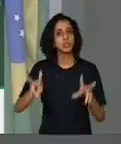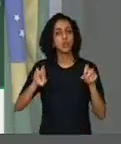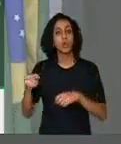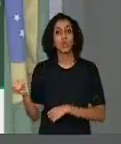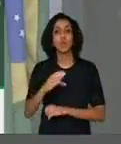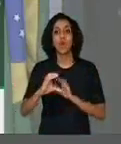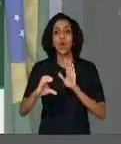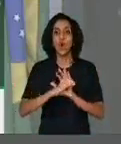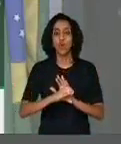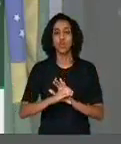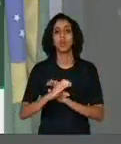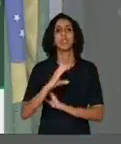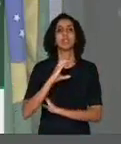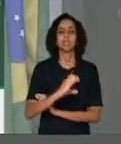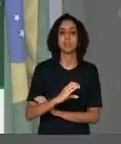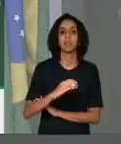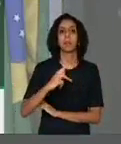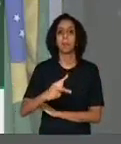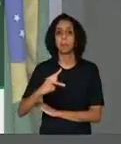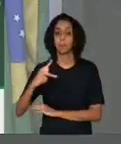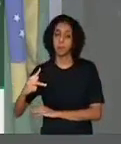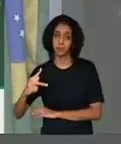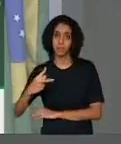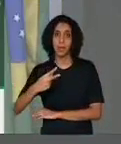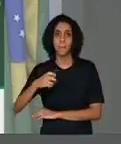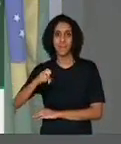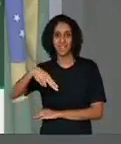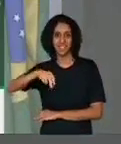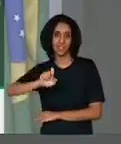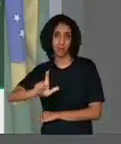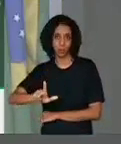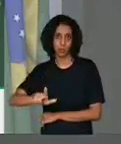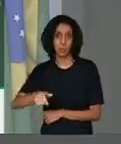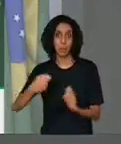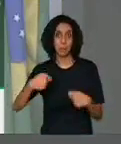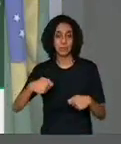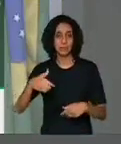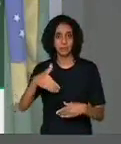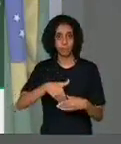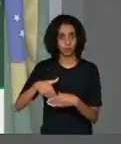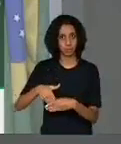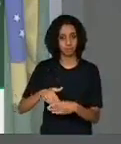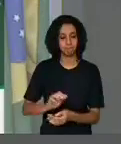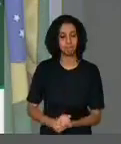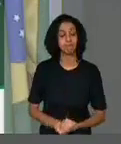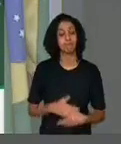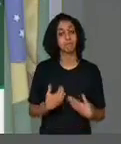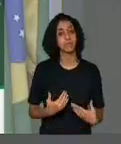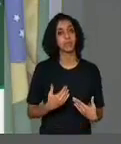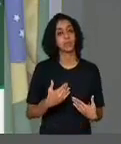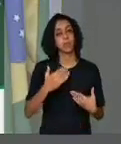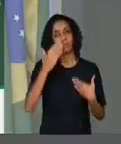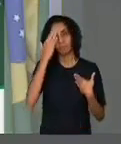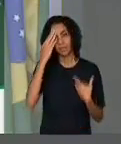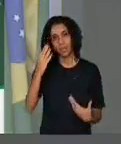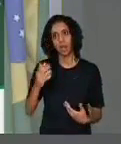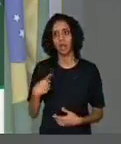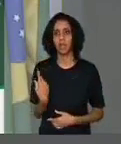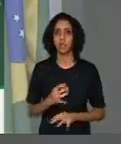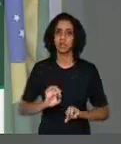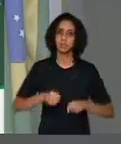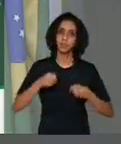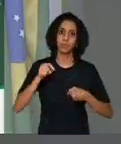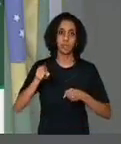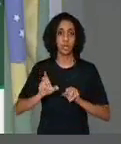Processo Penal. E hoje quero aqui agradecer o trabalho, o esforço que temos tratado junto dentro